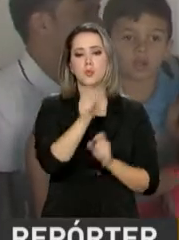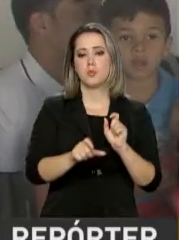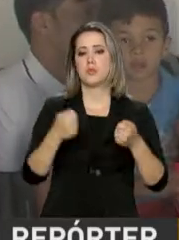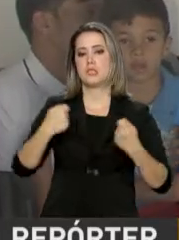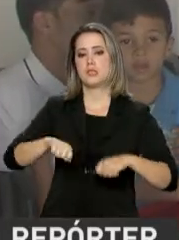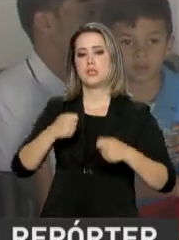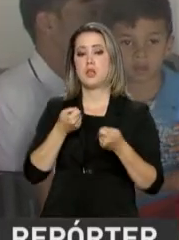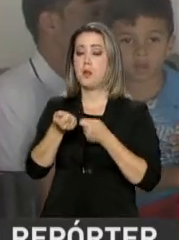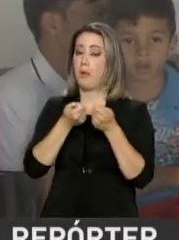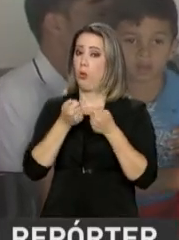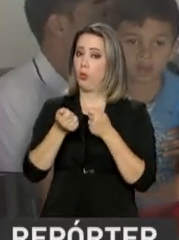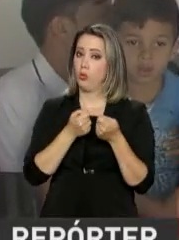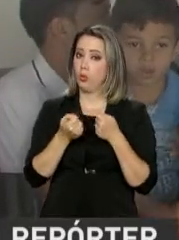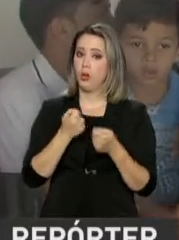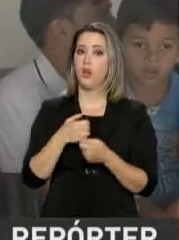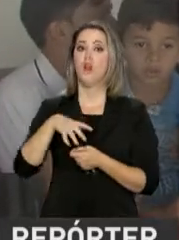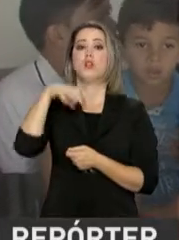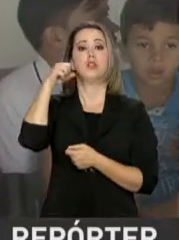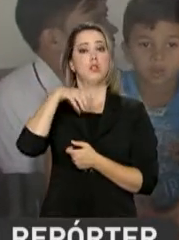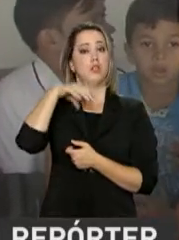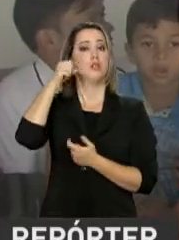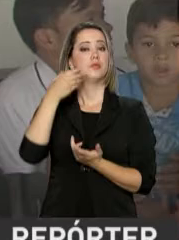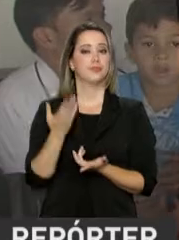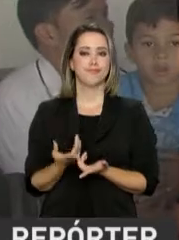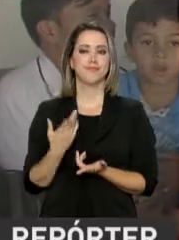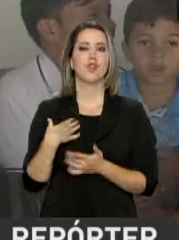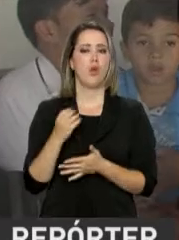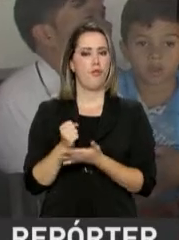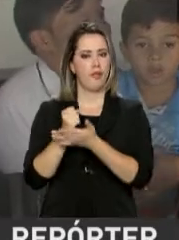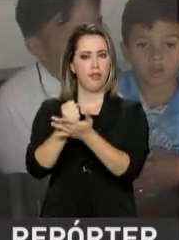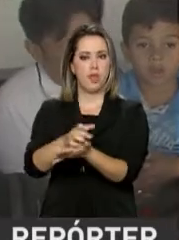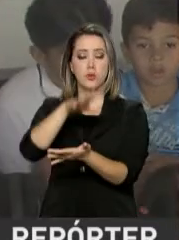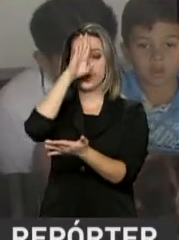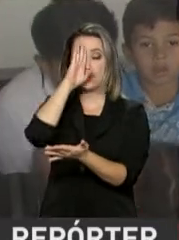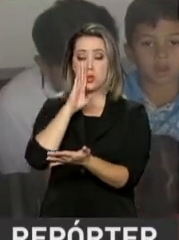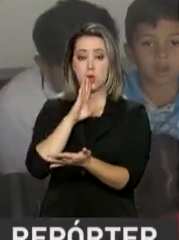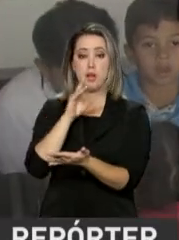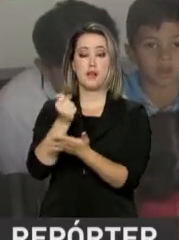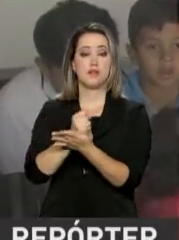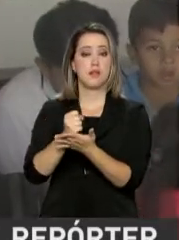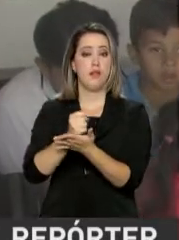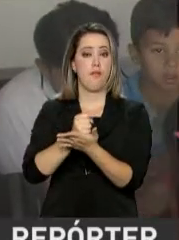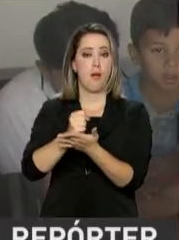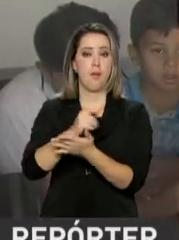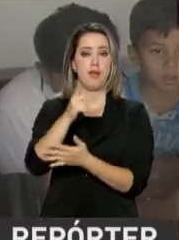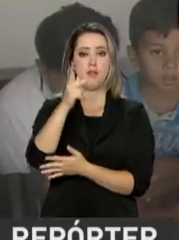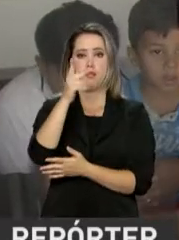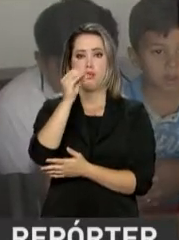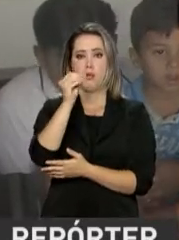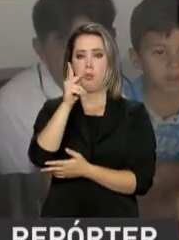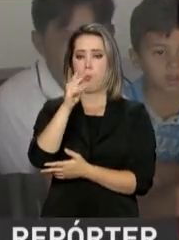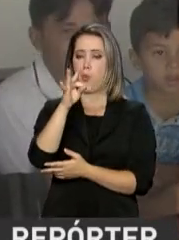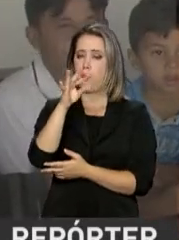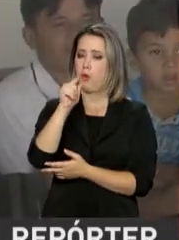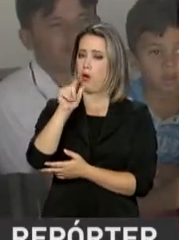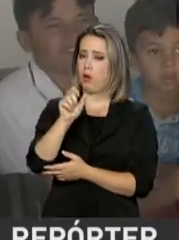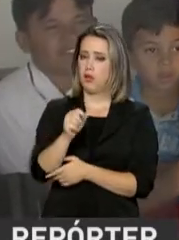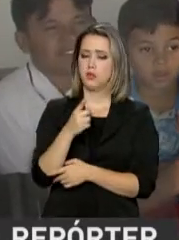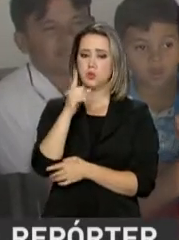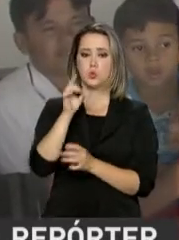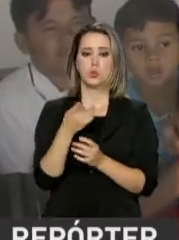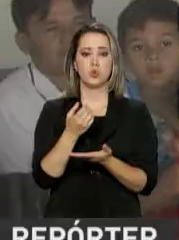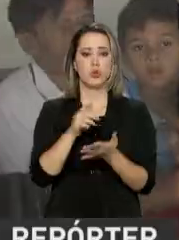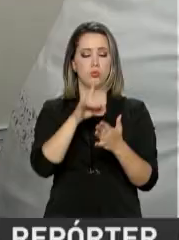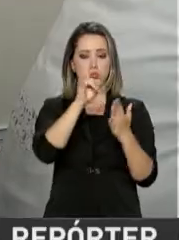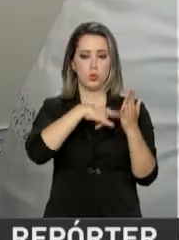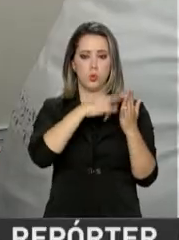controlar as crises de asma e estão disponíveis de graça na farmácia popular basta levar a receita médica e um documento